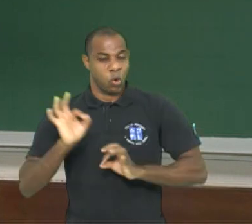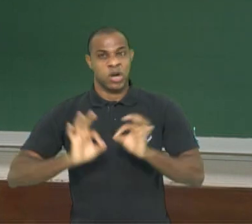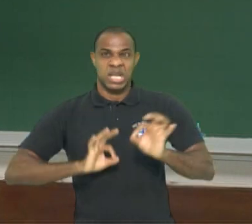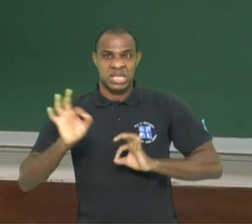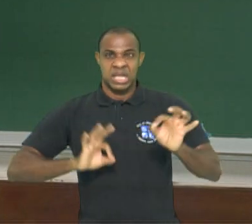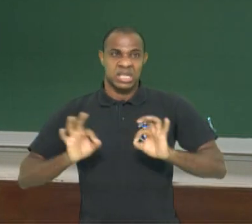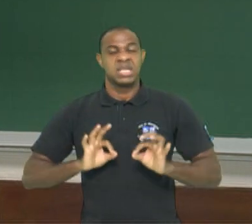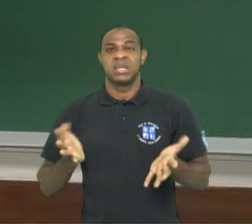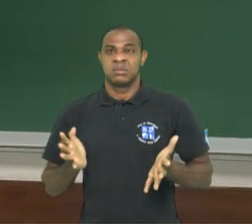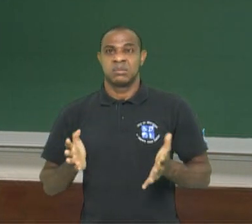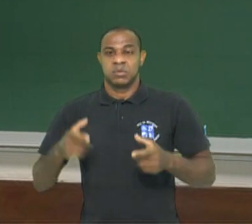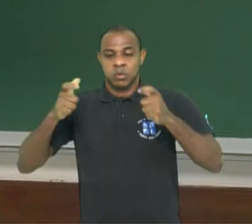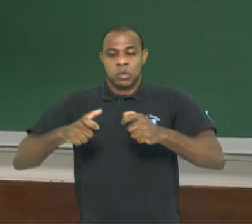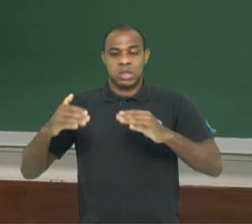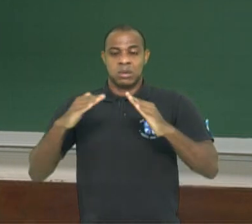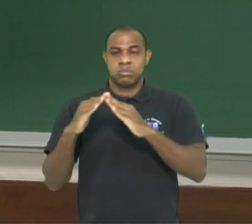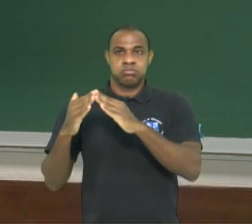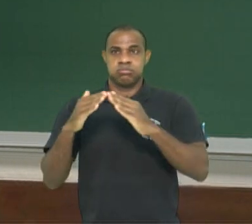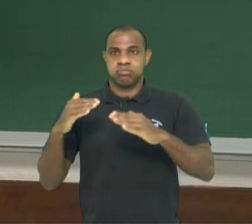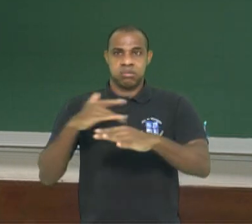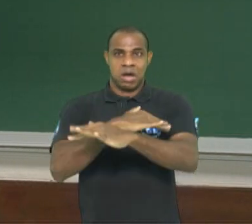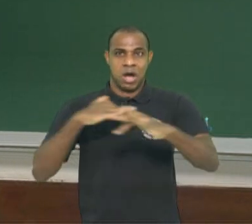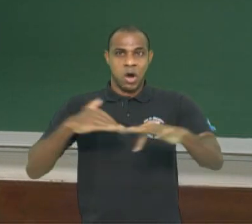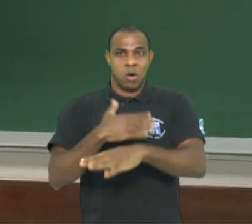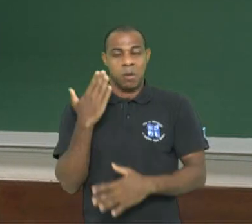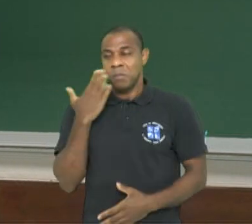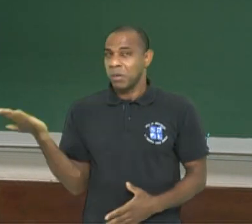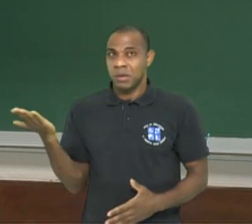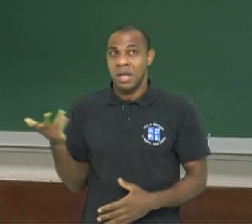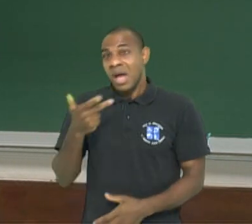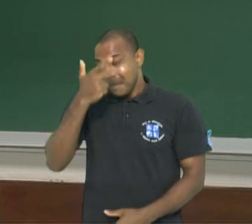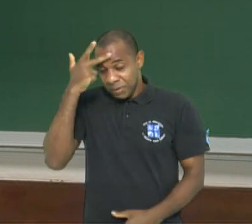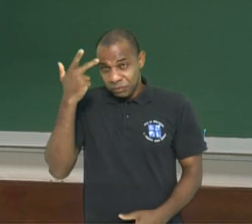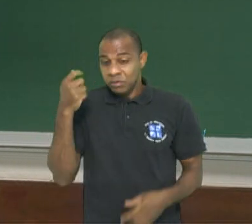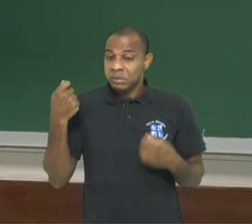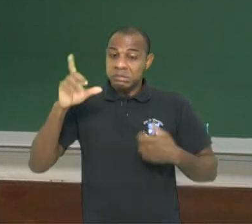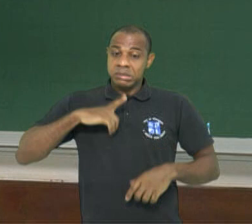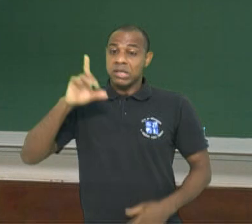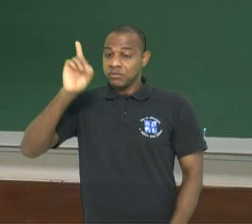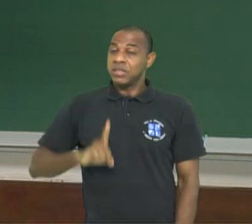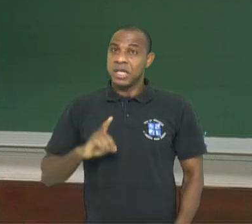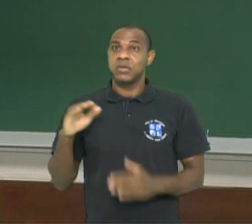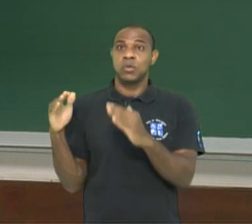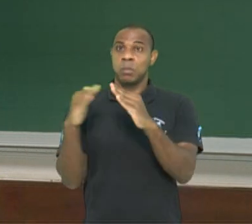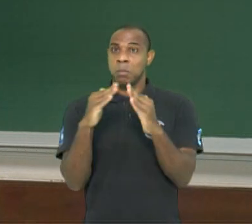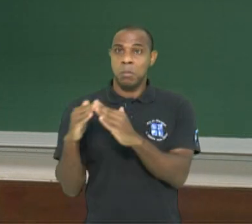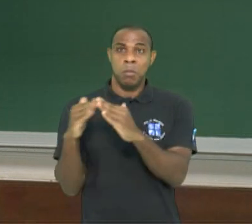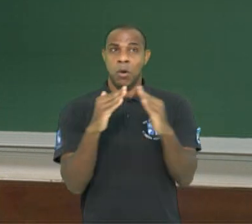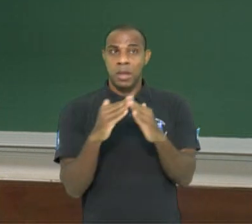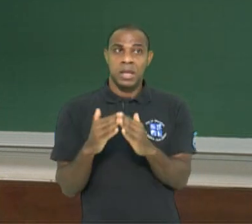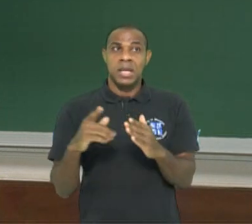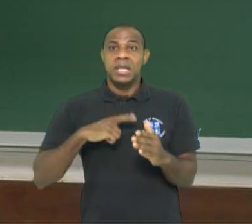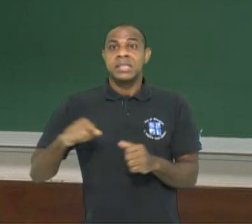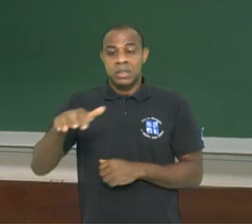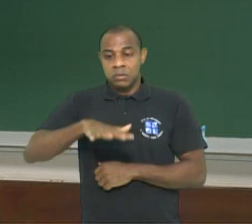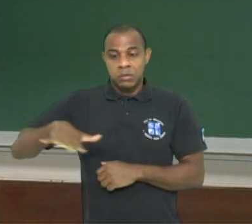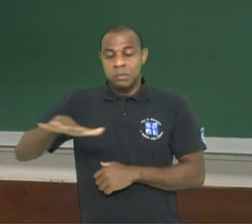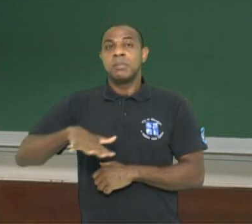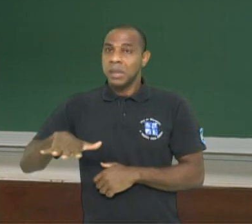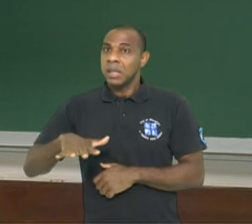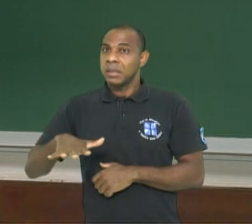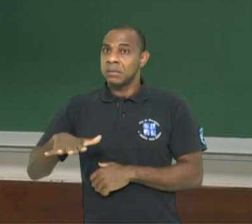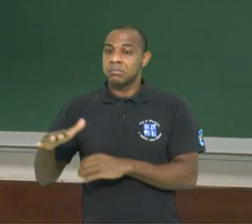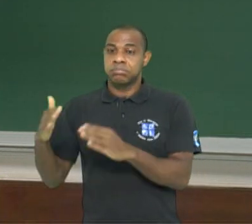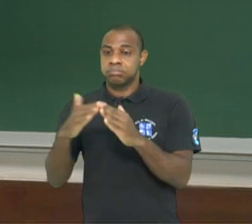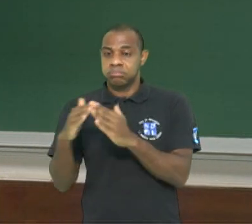organização do ambiente urbano? Afinal, as pessoas têm o direito à moradia e existem espaços que podem estar ociosos na